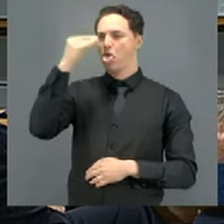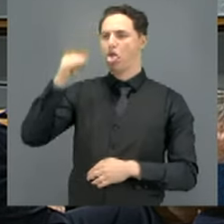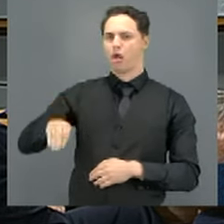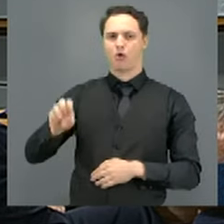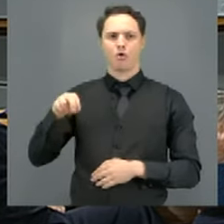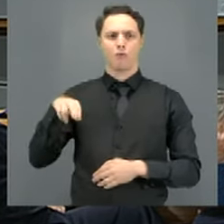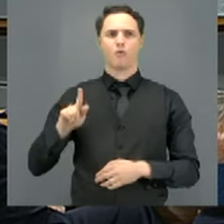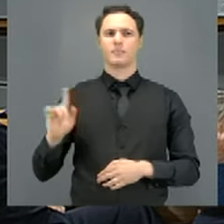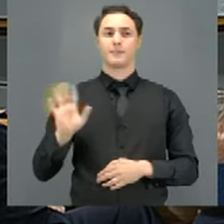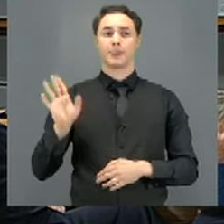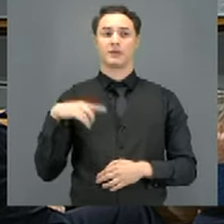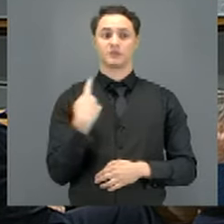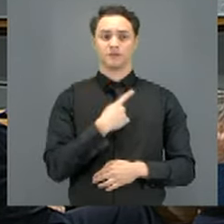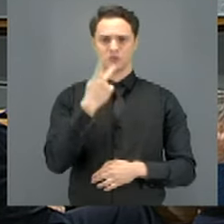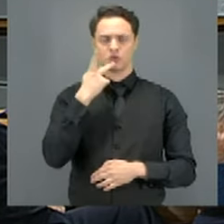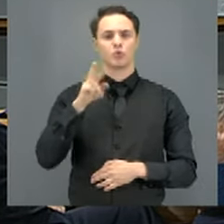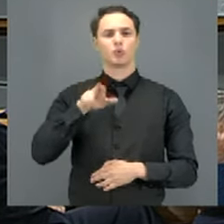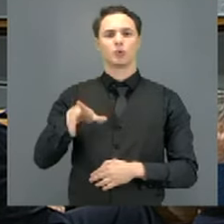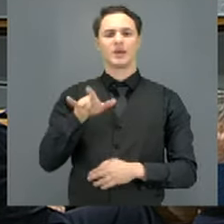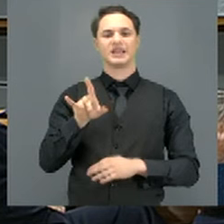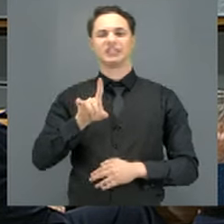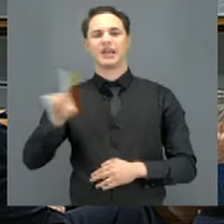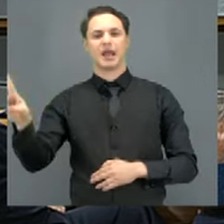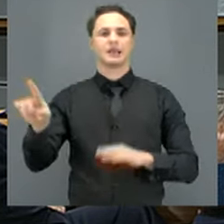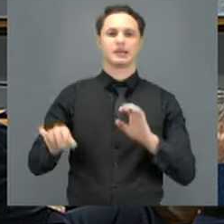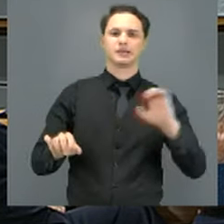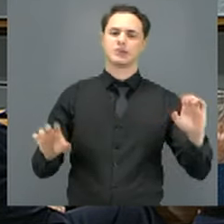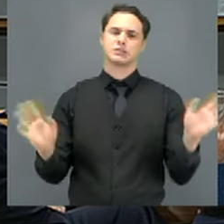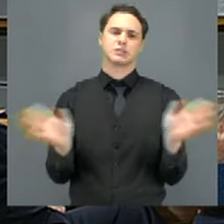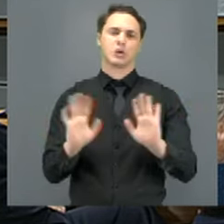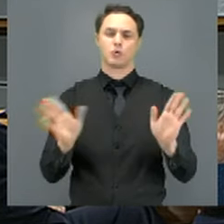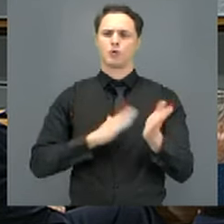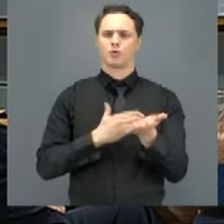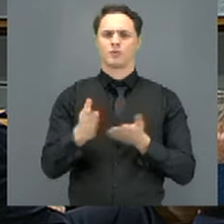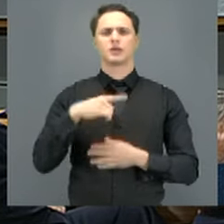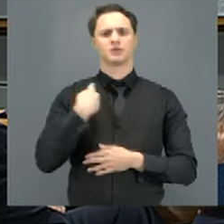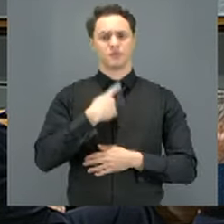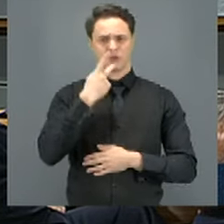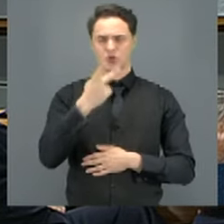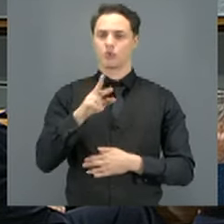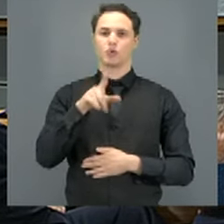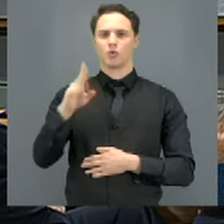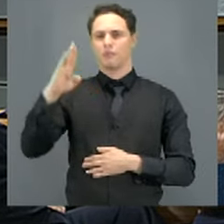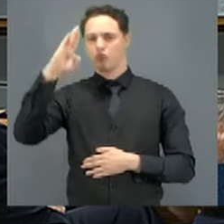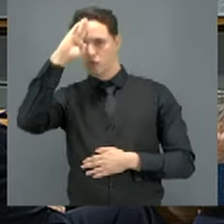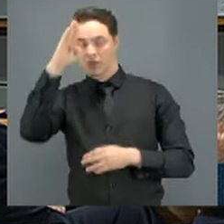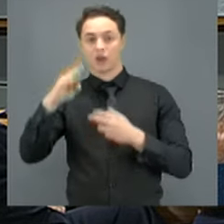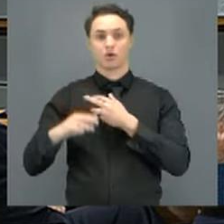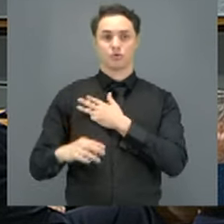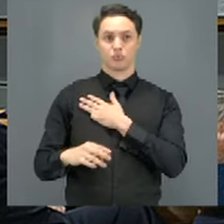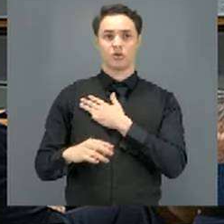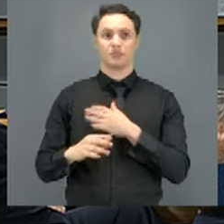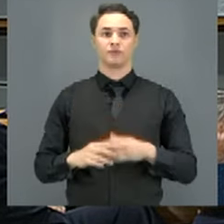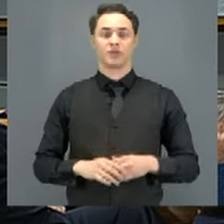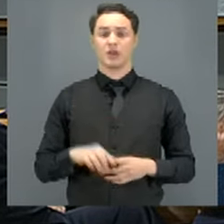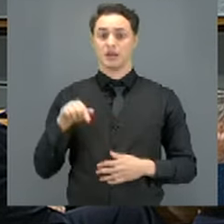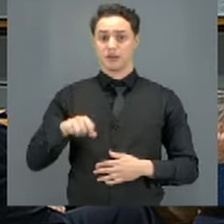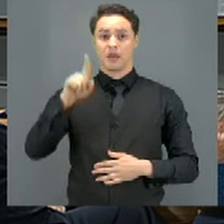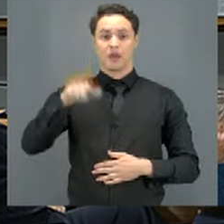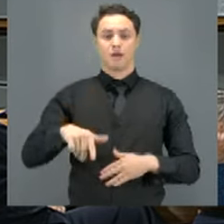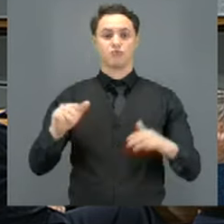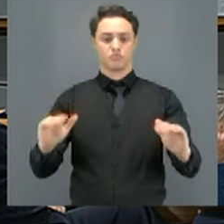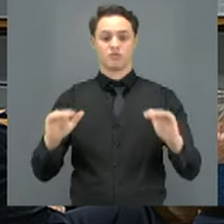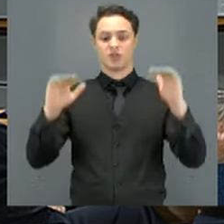No começo foi dito, não é questão de direita e esquerda. No começo foi dito, não é Bolsonaro e Lula. Aqui é uma